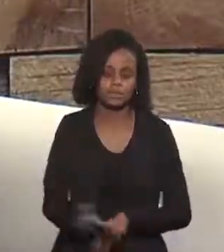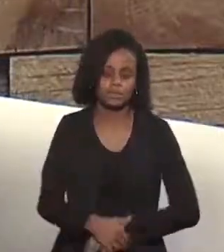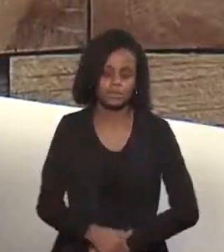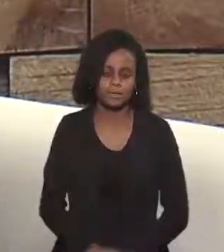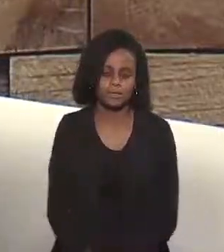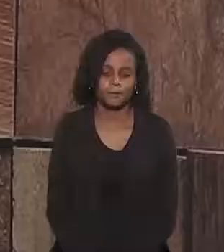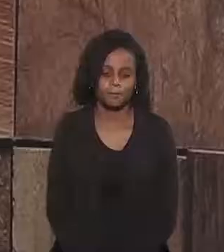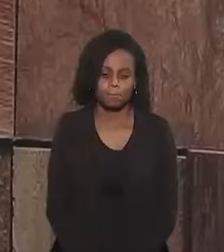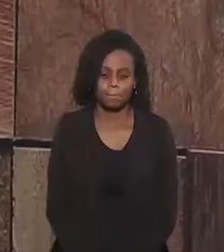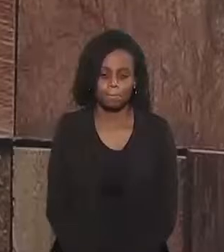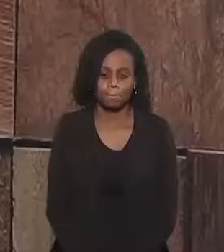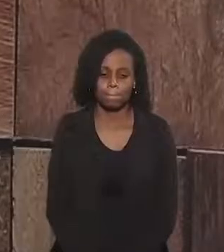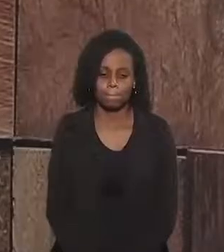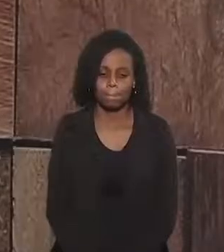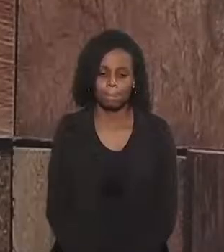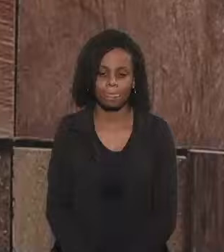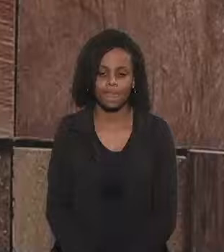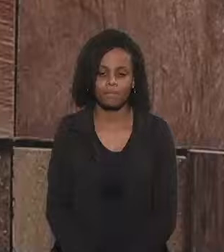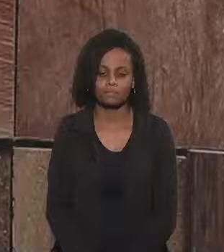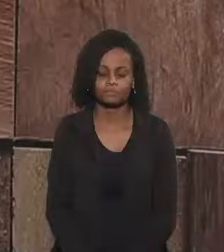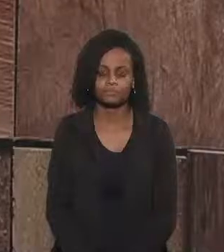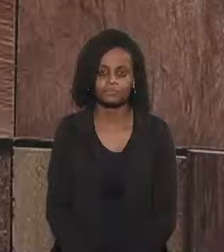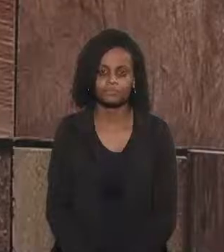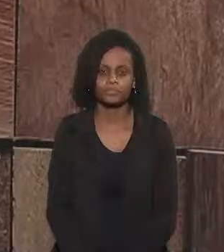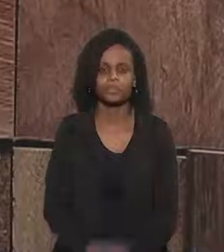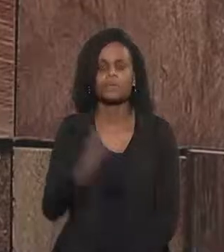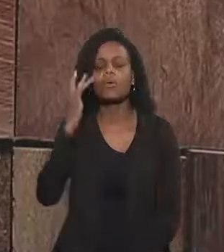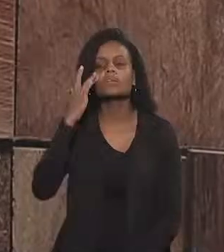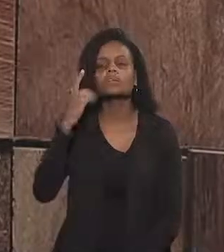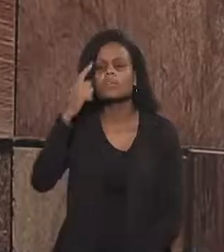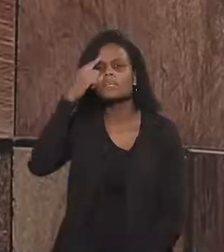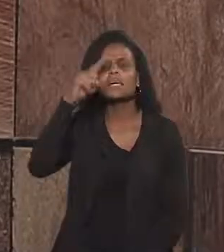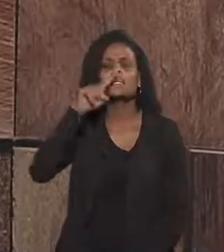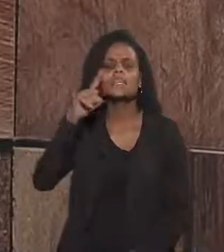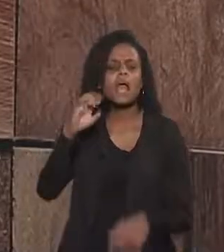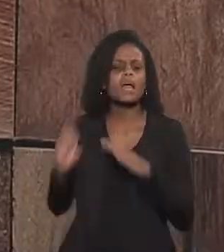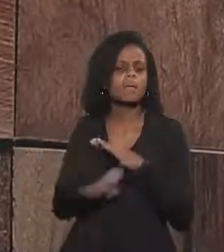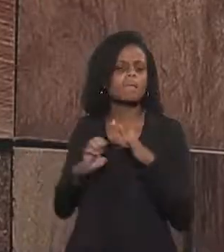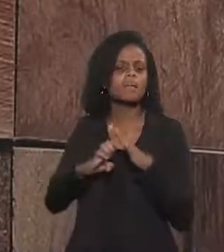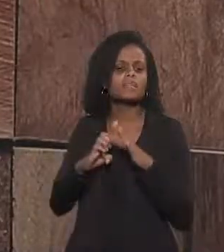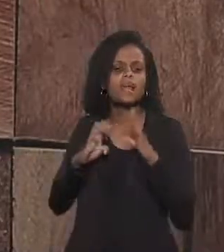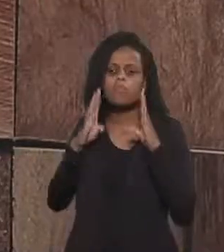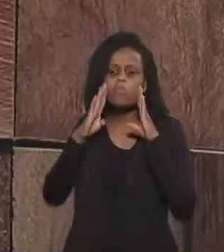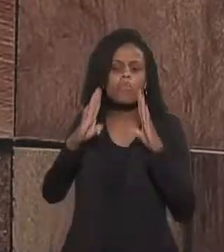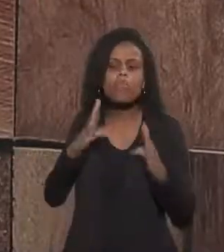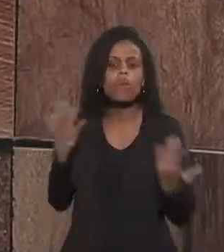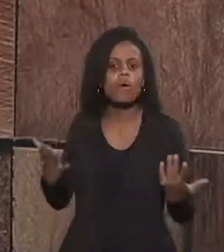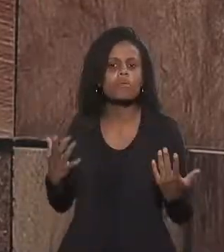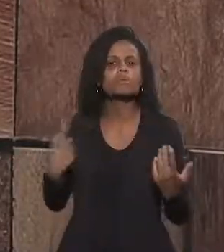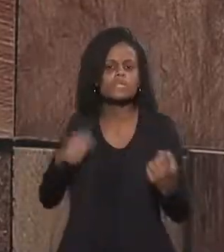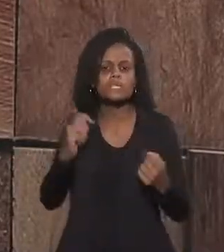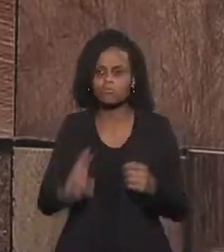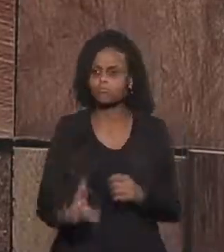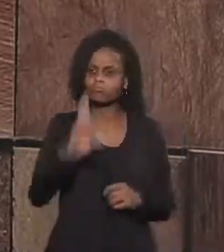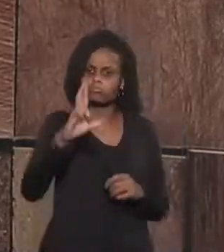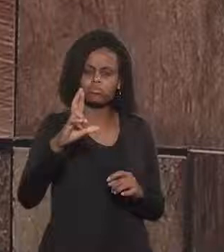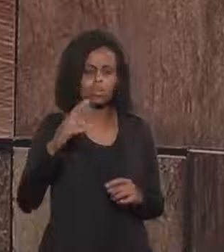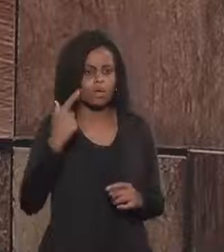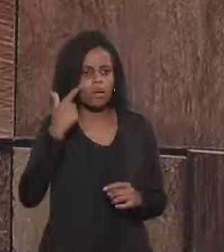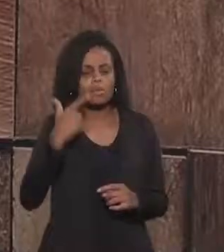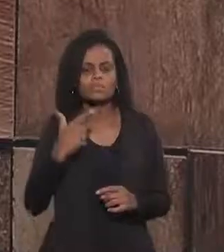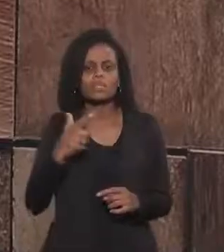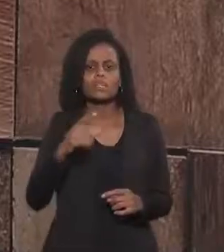por uma criança? Não, mas eu acho que você tem que ter qual o propósito da empresa. Então, você tem que ter lideranças, tem que ter